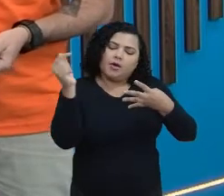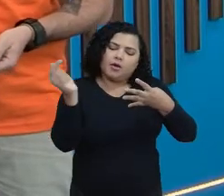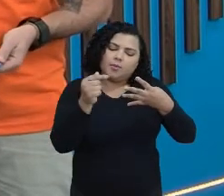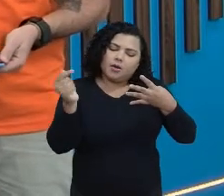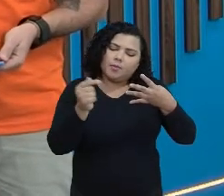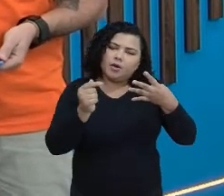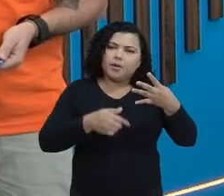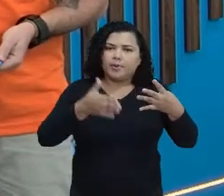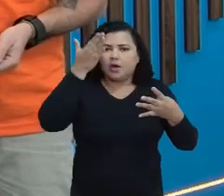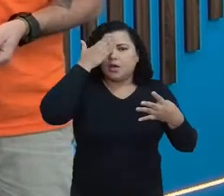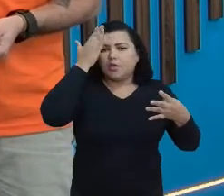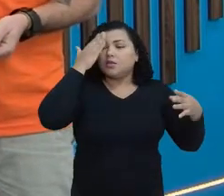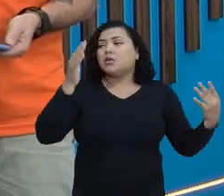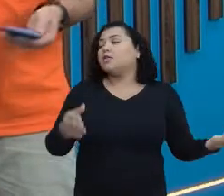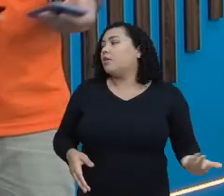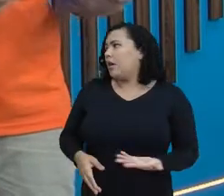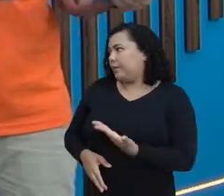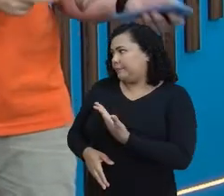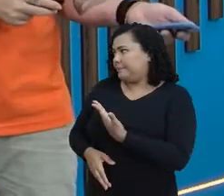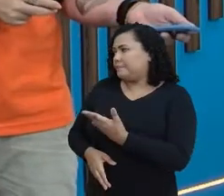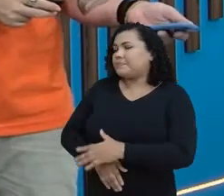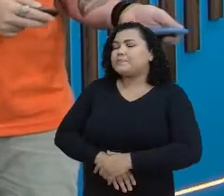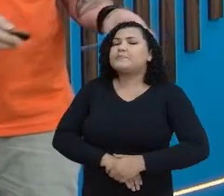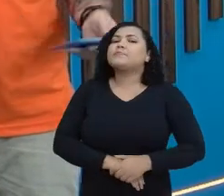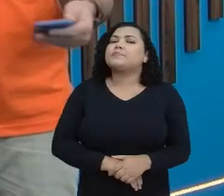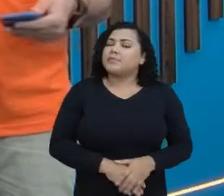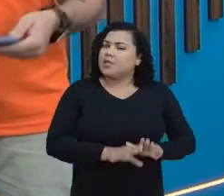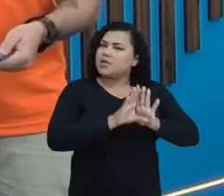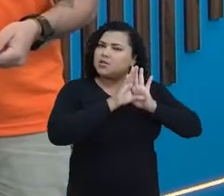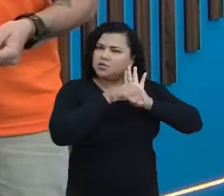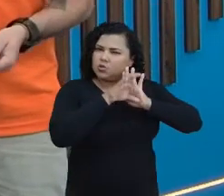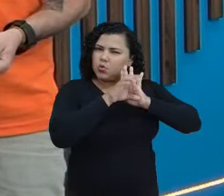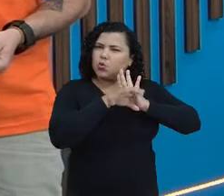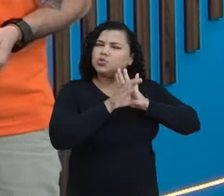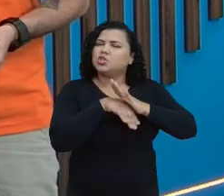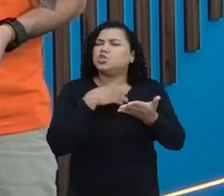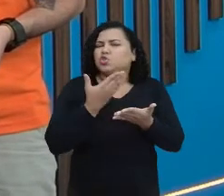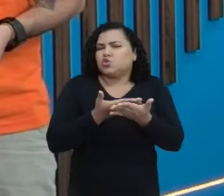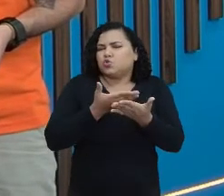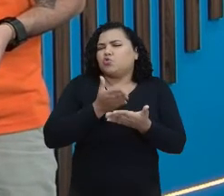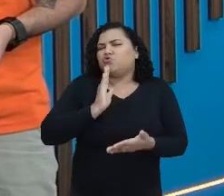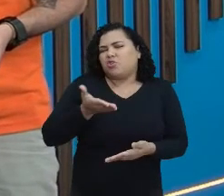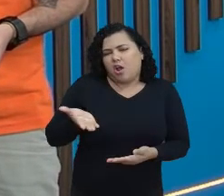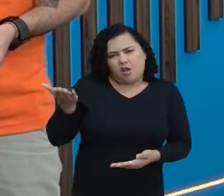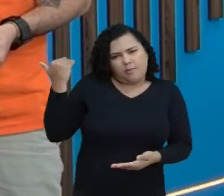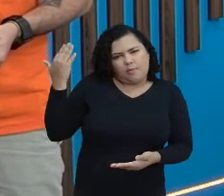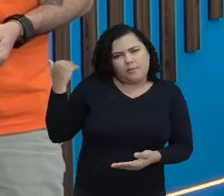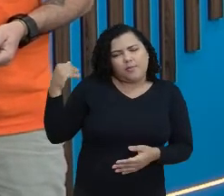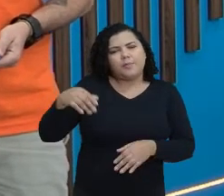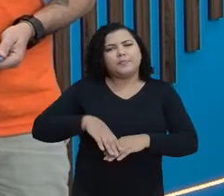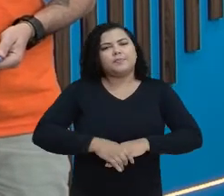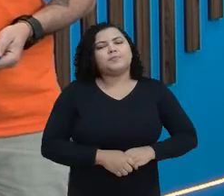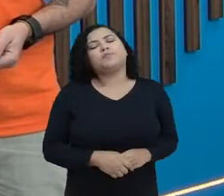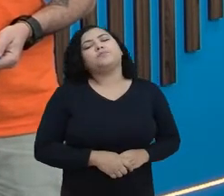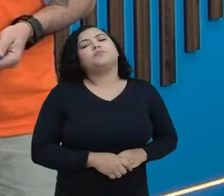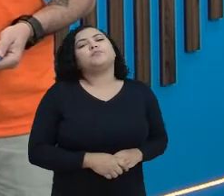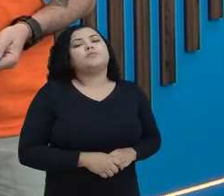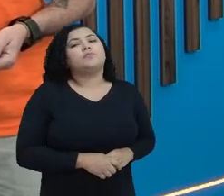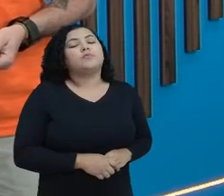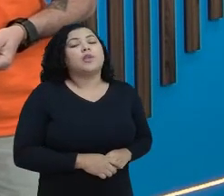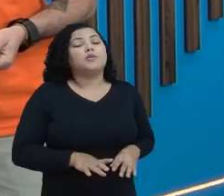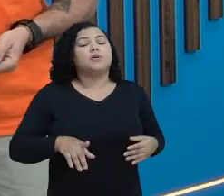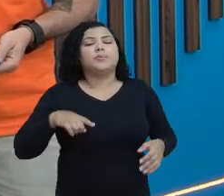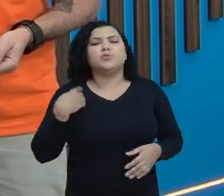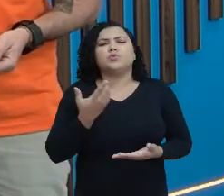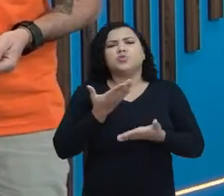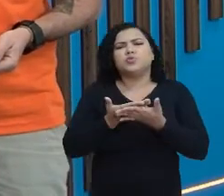compreender esses conceitos que a gente trabalhou tanto na aula anterior quanto na primeira parte dessa aula, tá certo? Então, para a gente estudar a regra